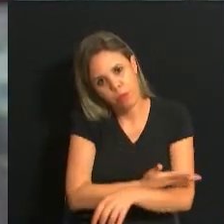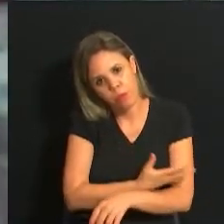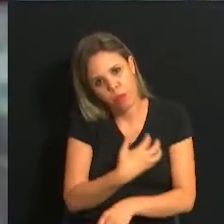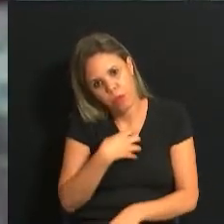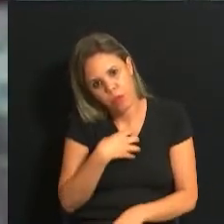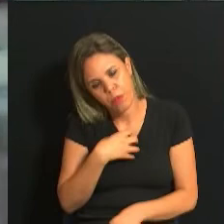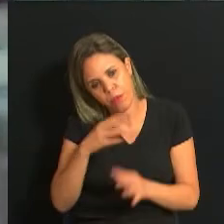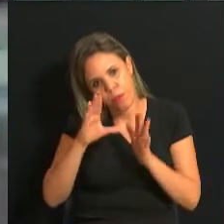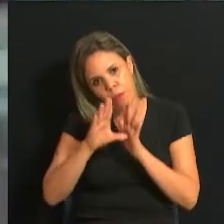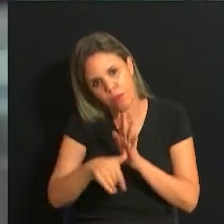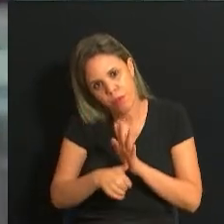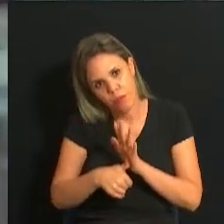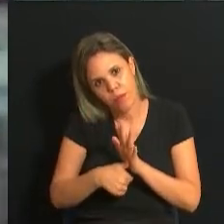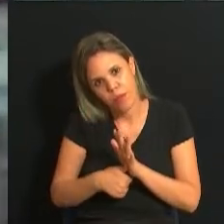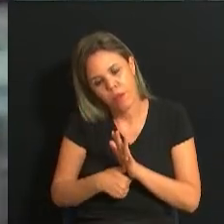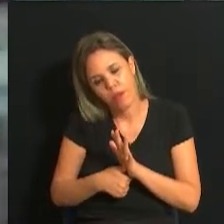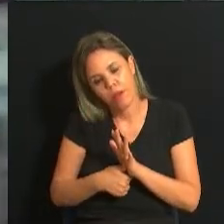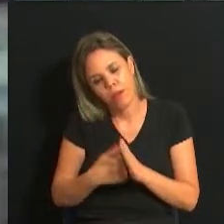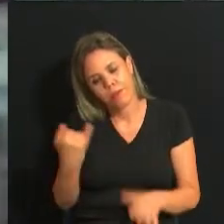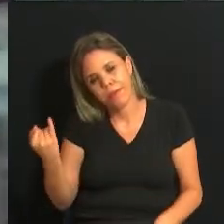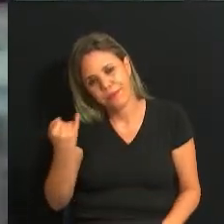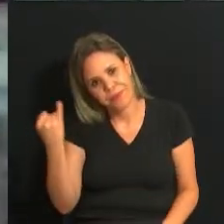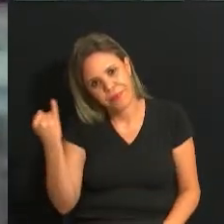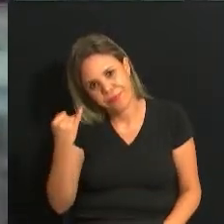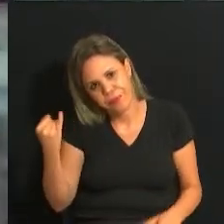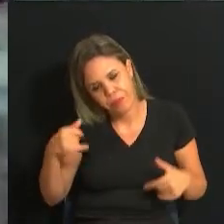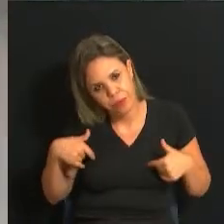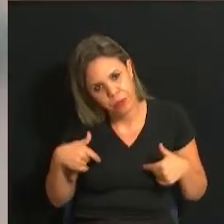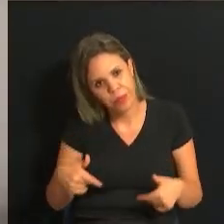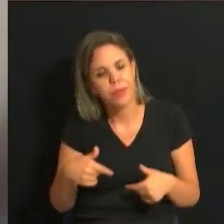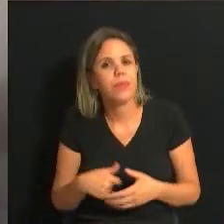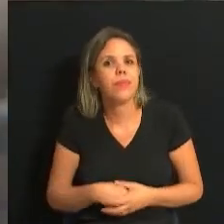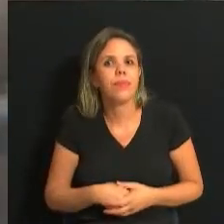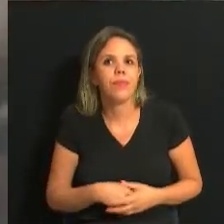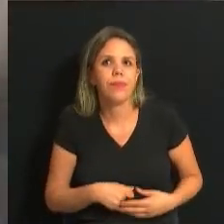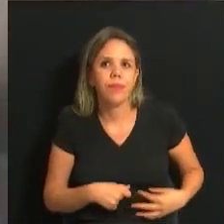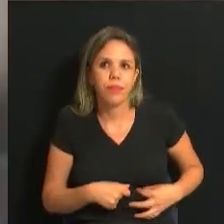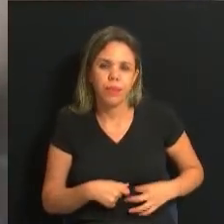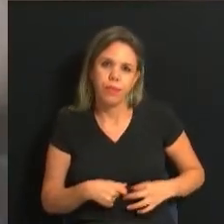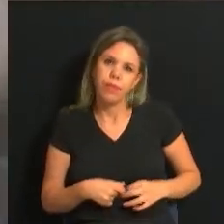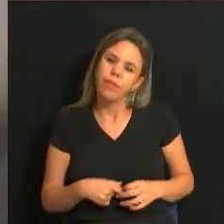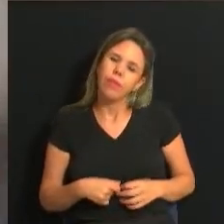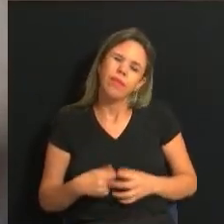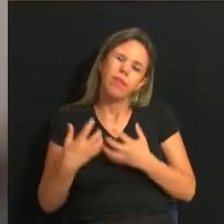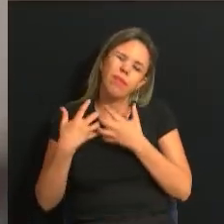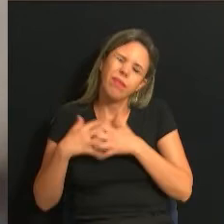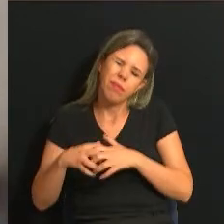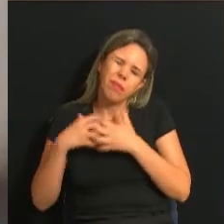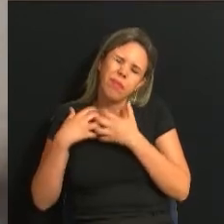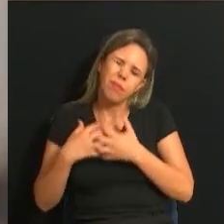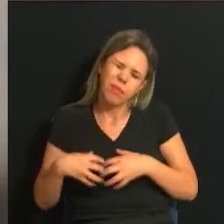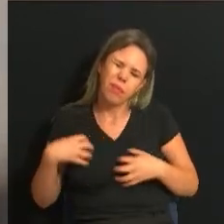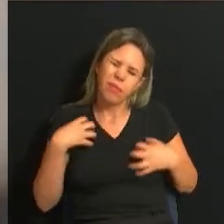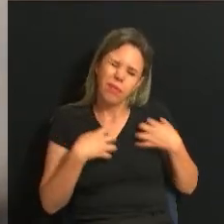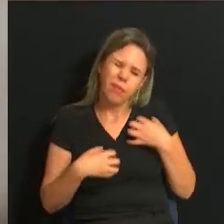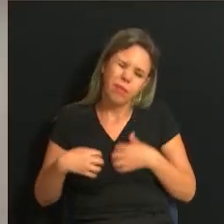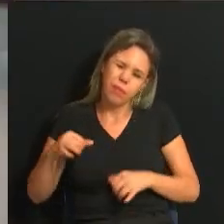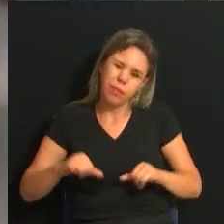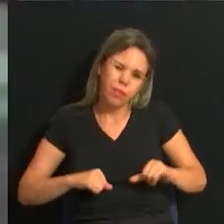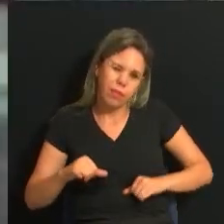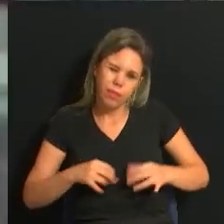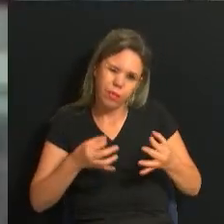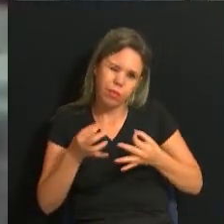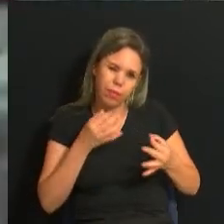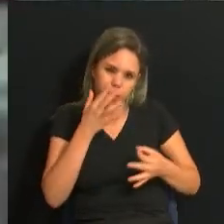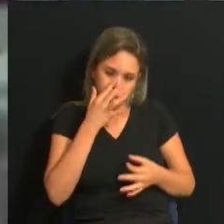rouba da gente uma energia preciosa de ação. Então, enquanto a gente está ali ruminando o pensamento, se chicoteando na crítica, eu não